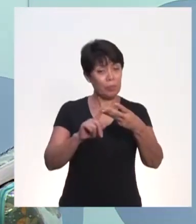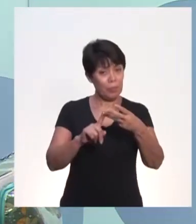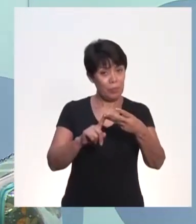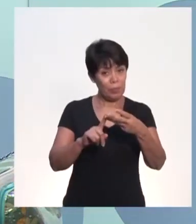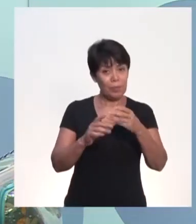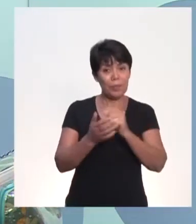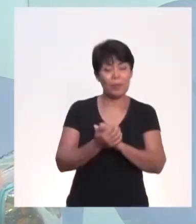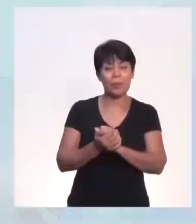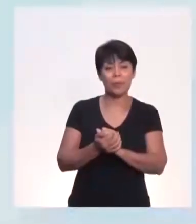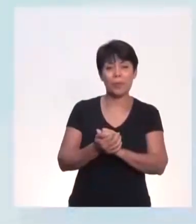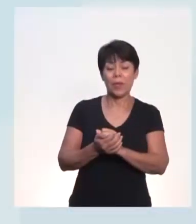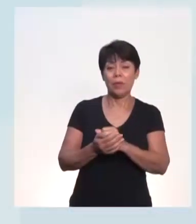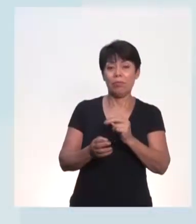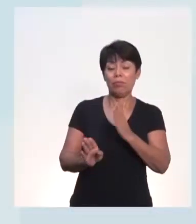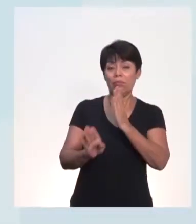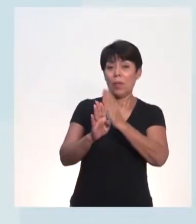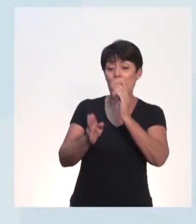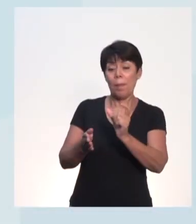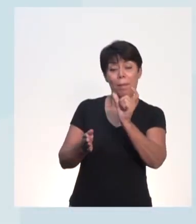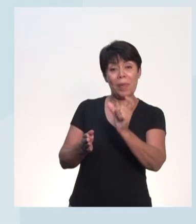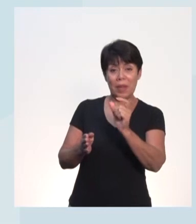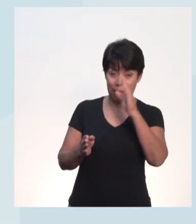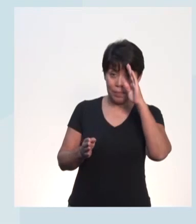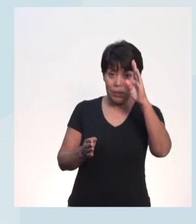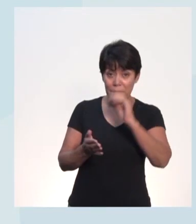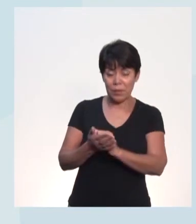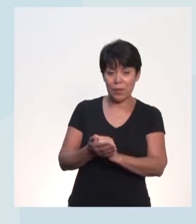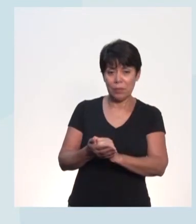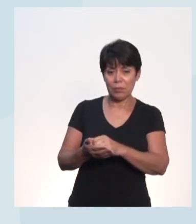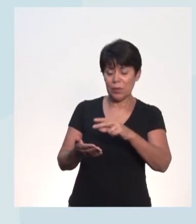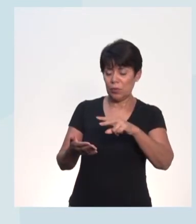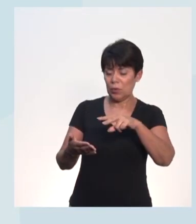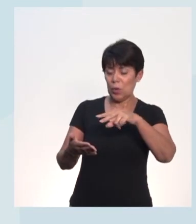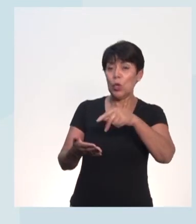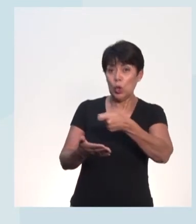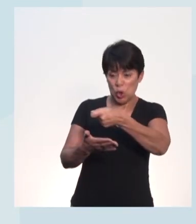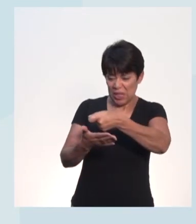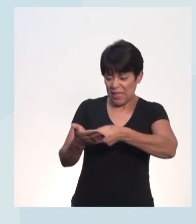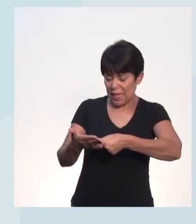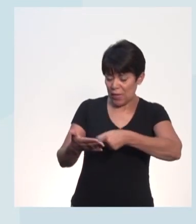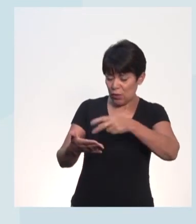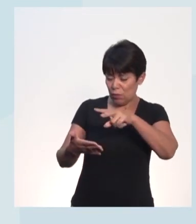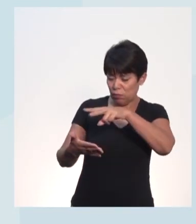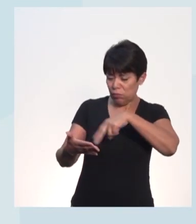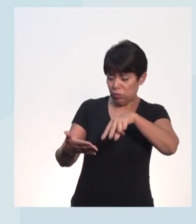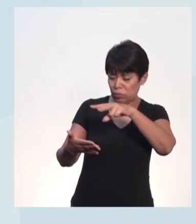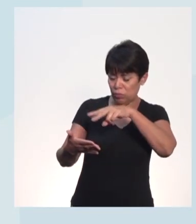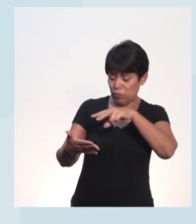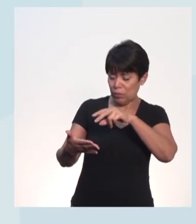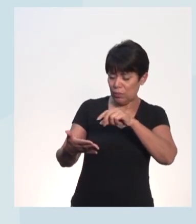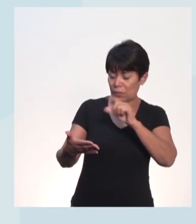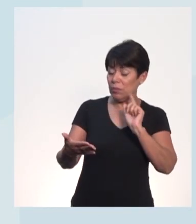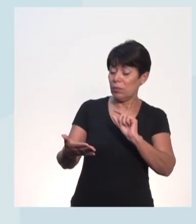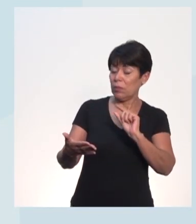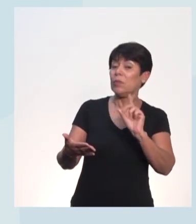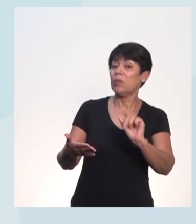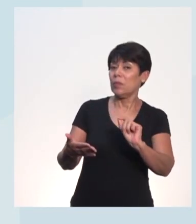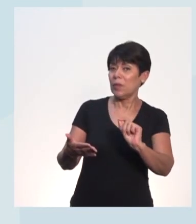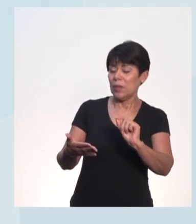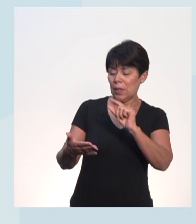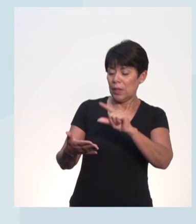fala de identificar palavras-chave, a gente vai olhar para aquele texto que a gente já leu e dali a gente